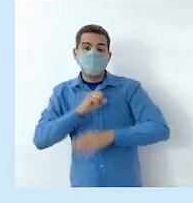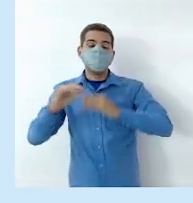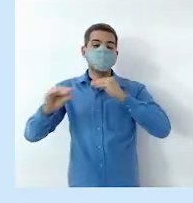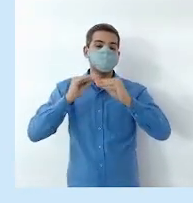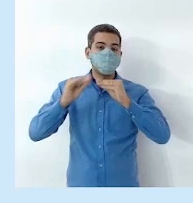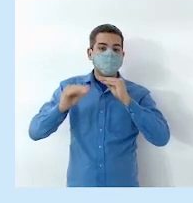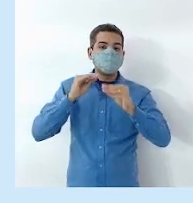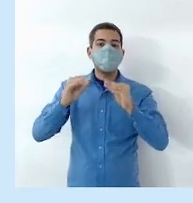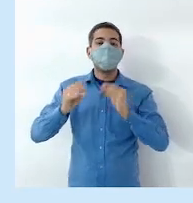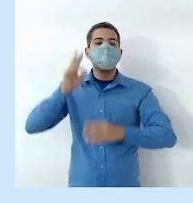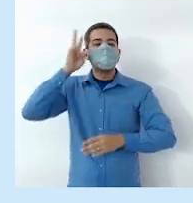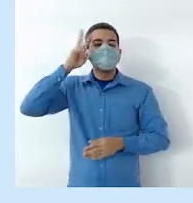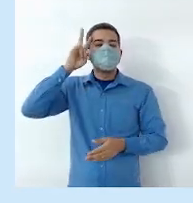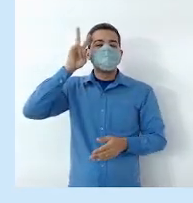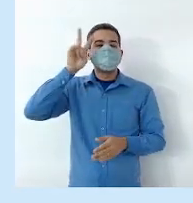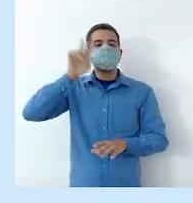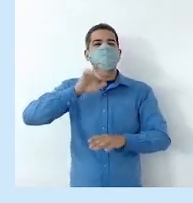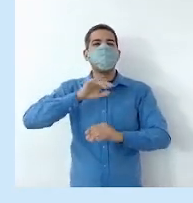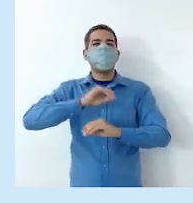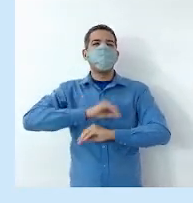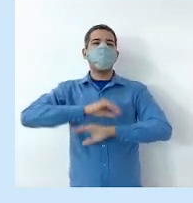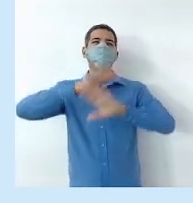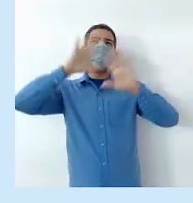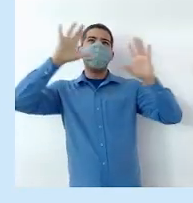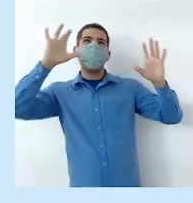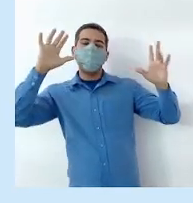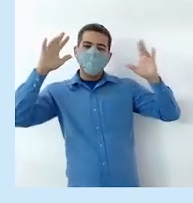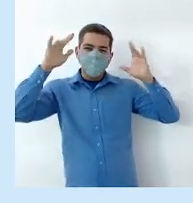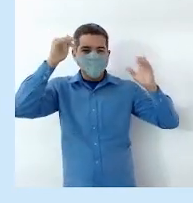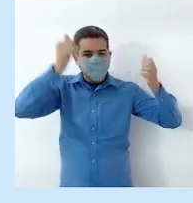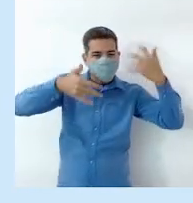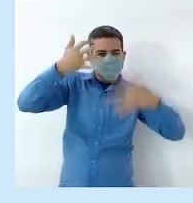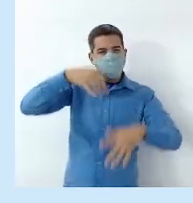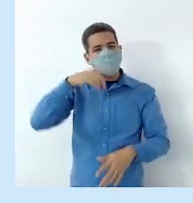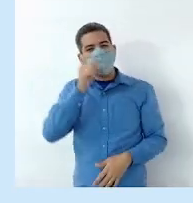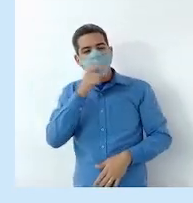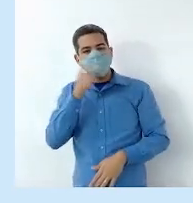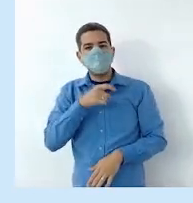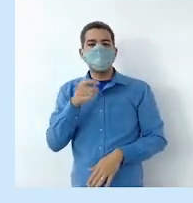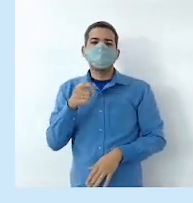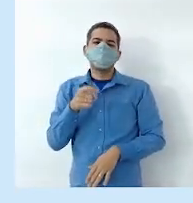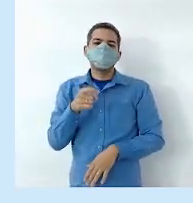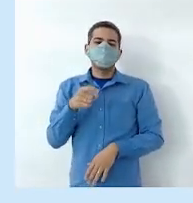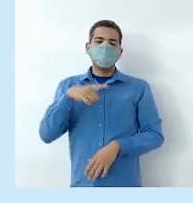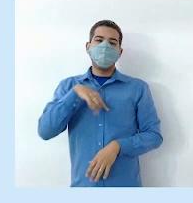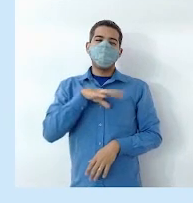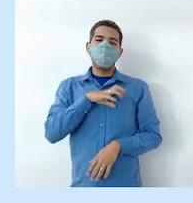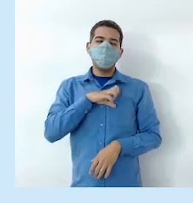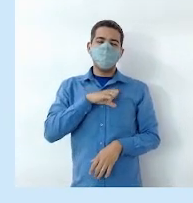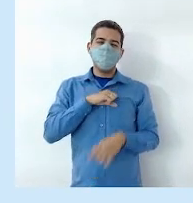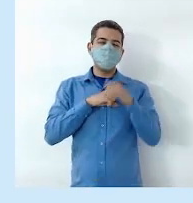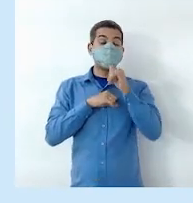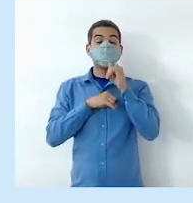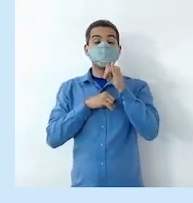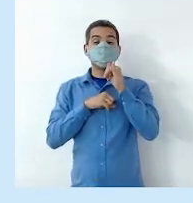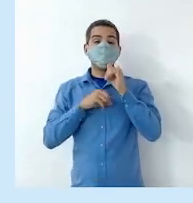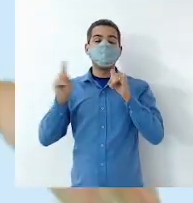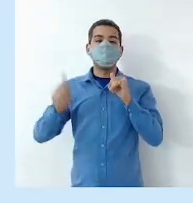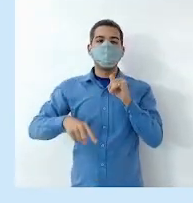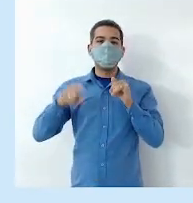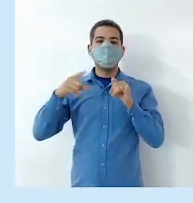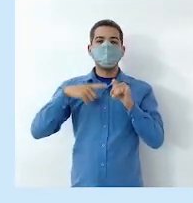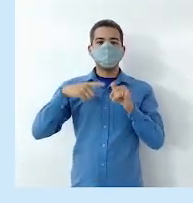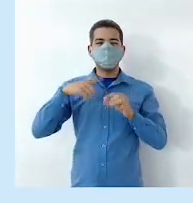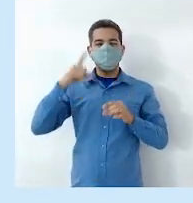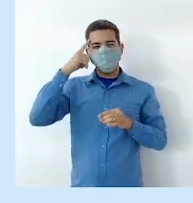a fábula. Todos esses fazem muito parte da nossa vida, né? Os romances como as Crônicas